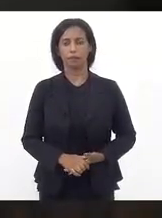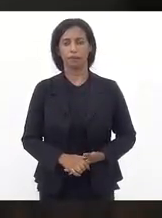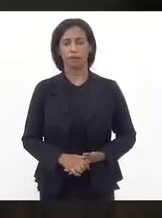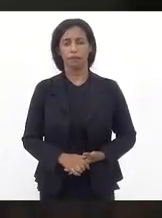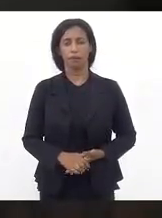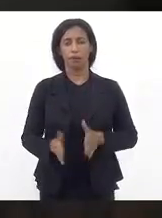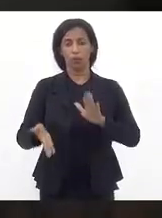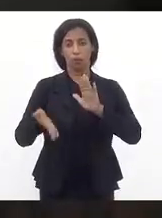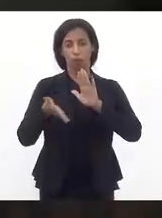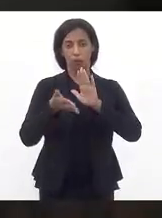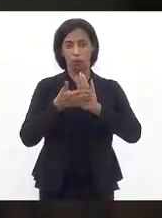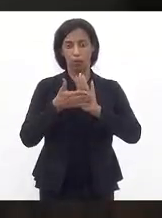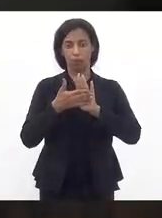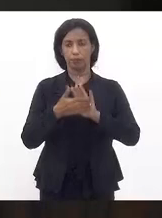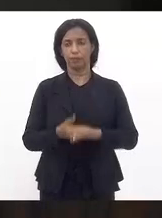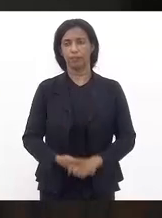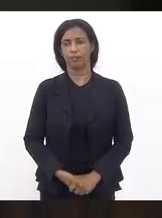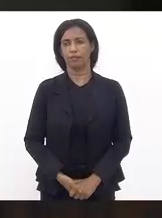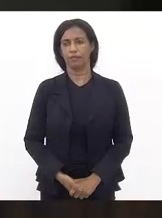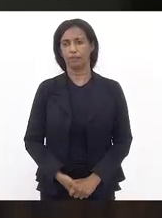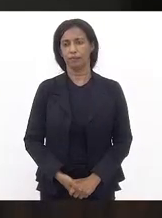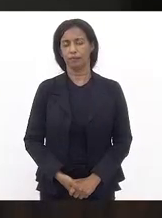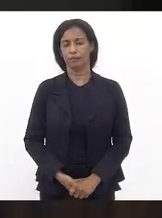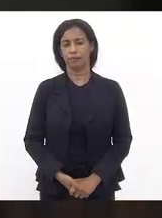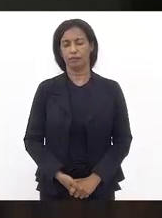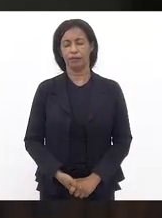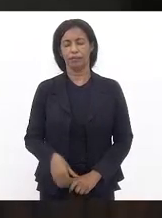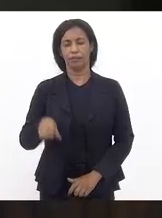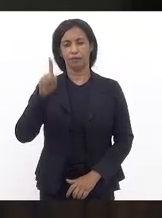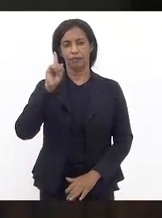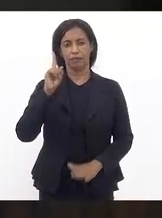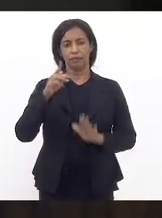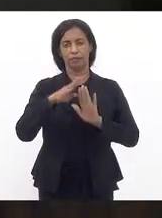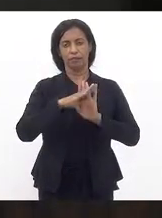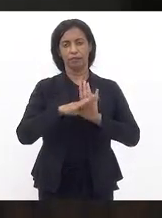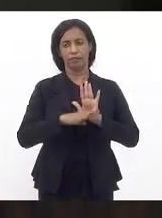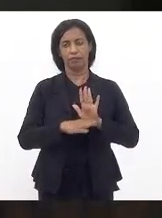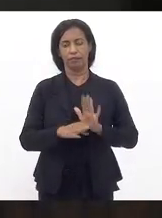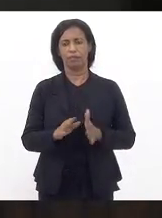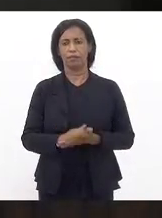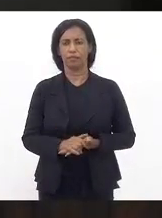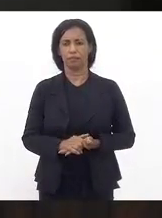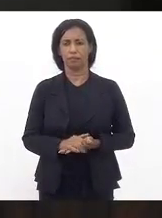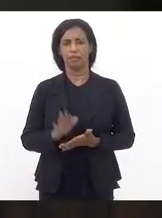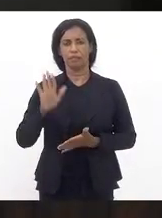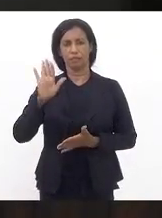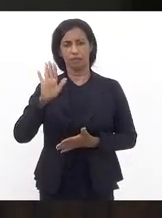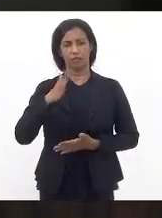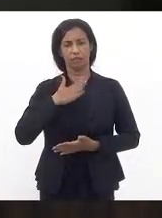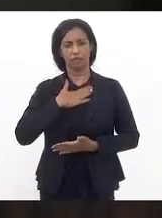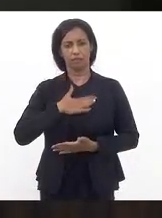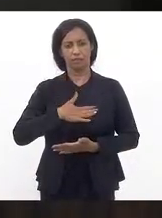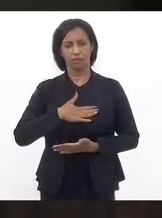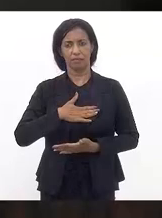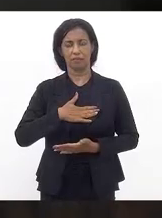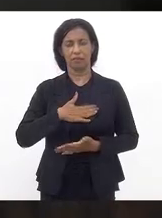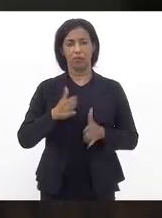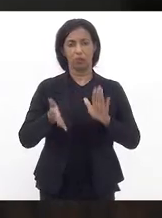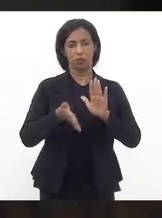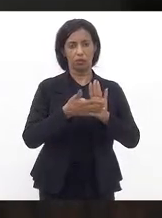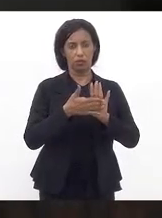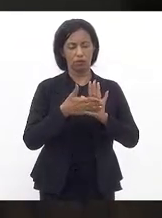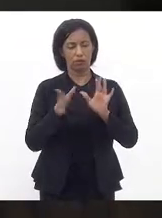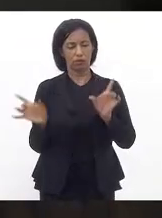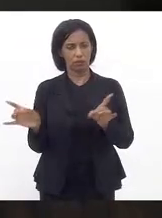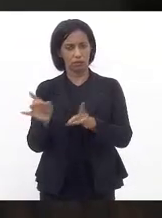e com os pareceres emitidos questão de ordem deixa eu vou cantar Claro qual os